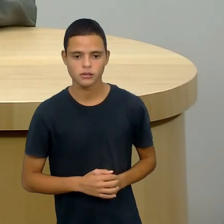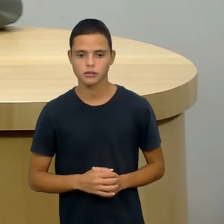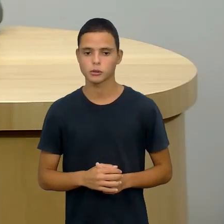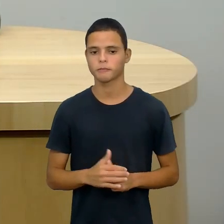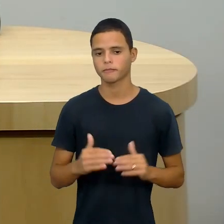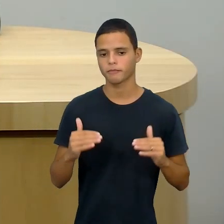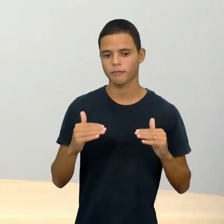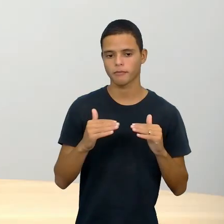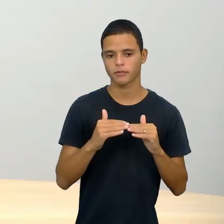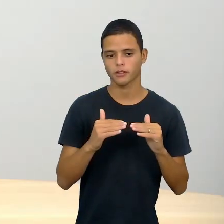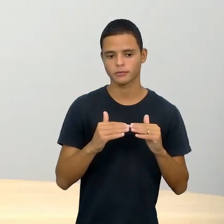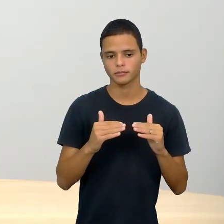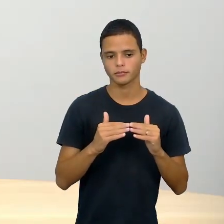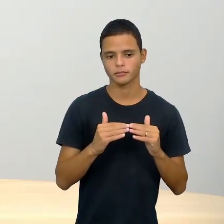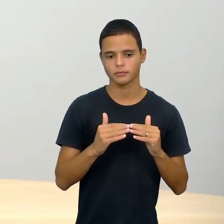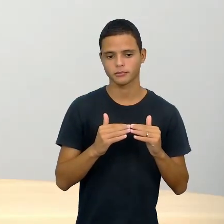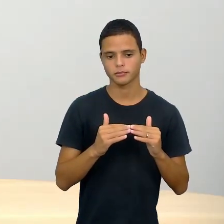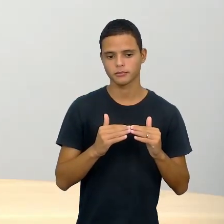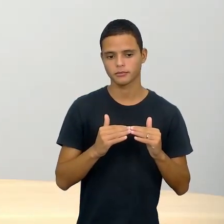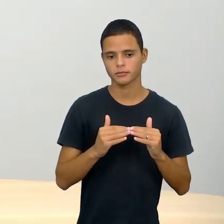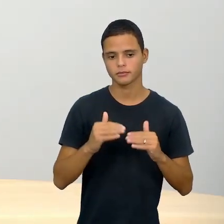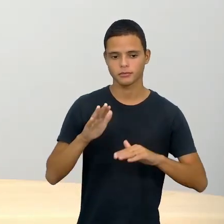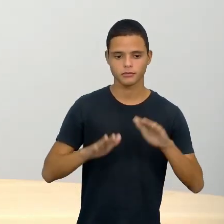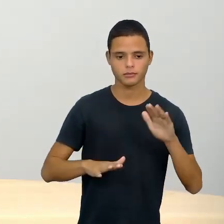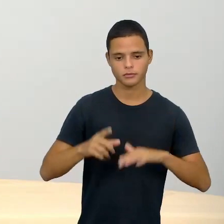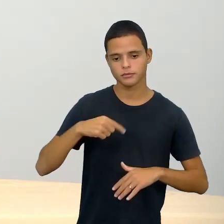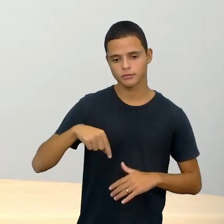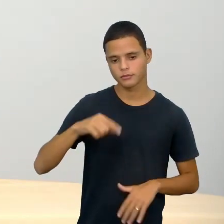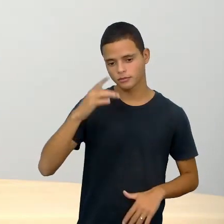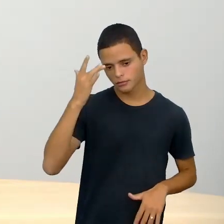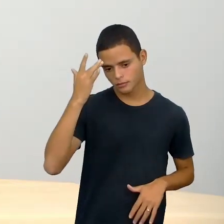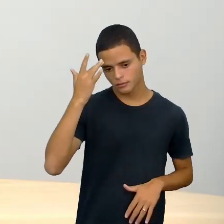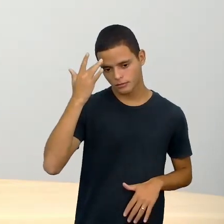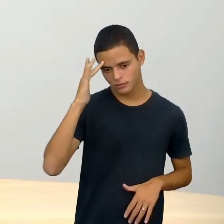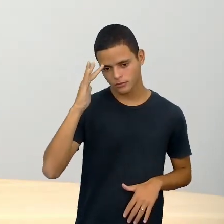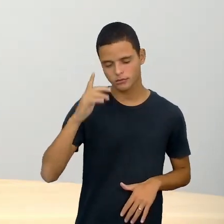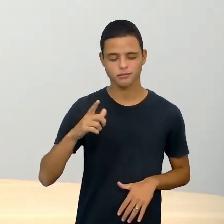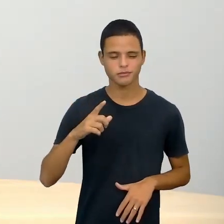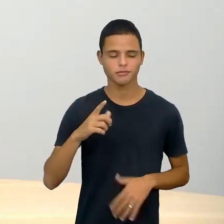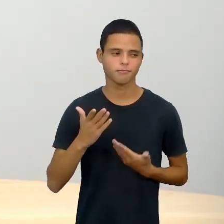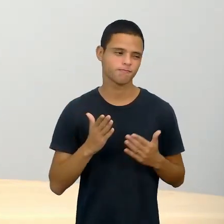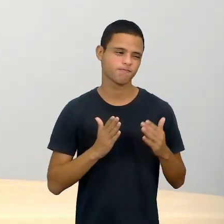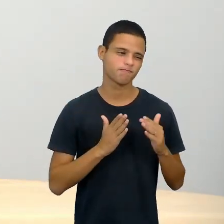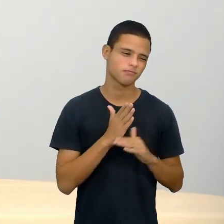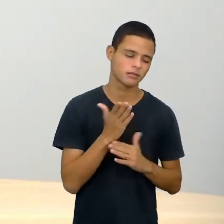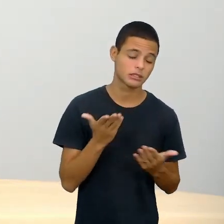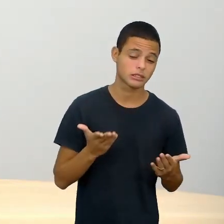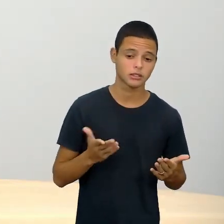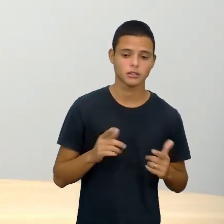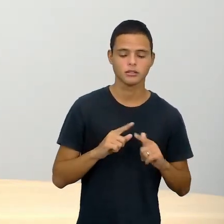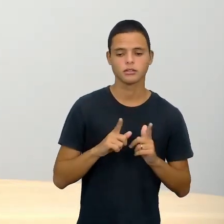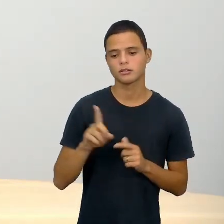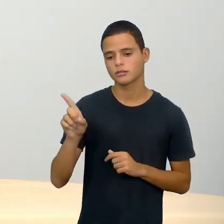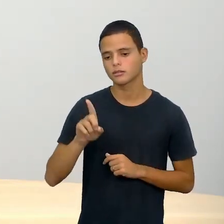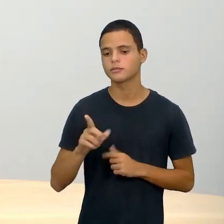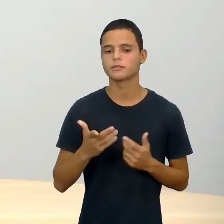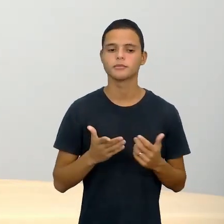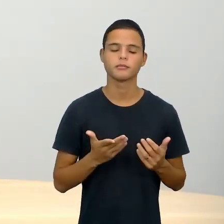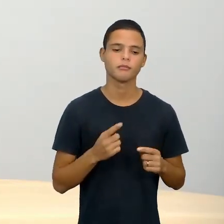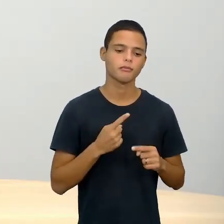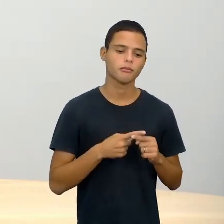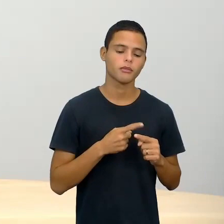Concorda comigo que às vezes a gente acha que está sendo exagerado. Não, o material é incrível nesse ponto,